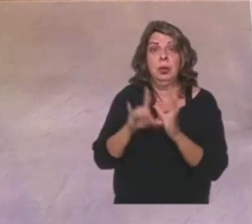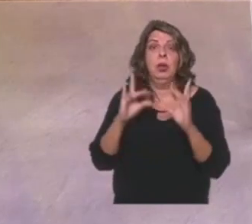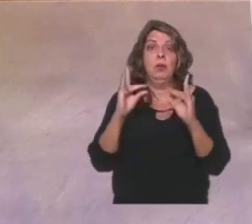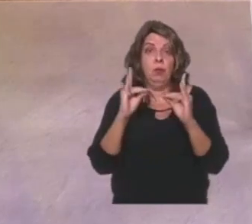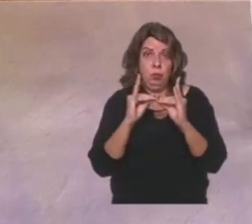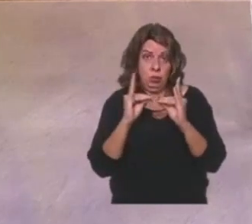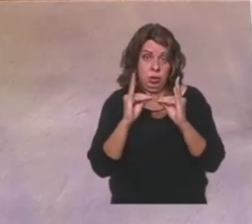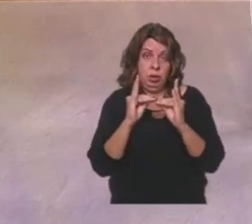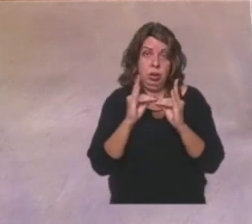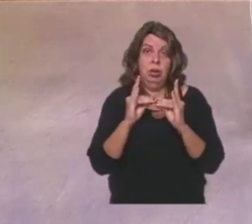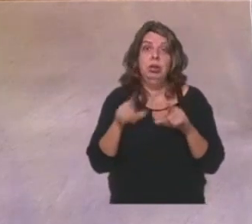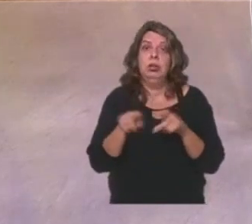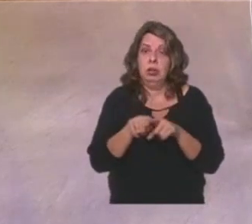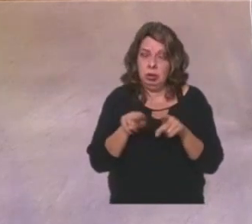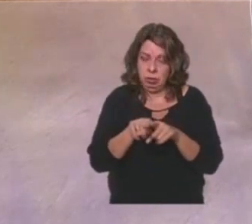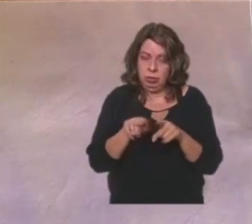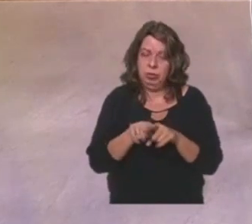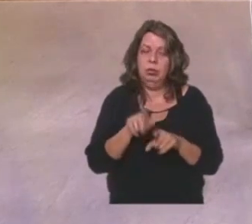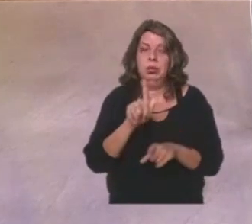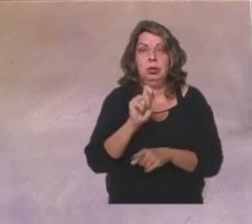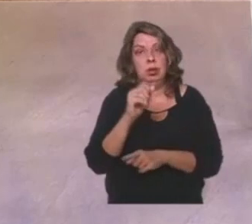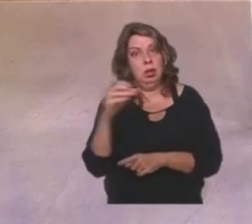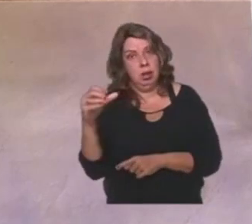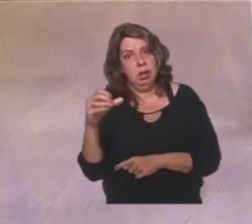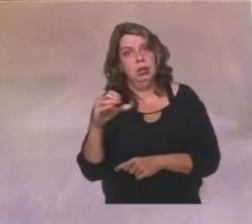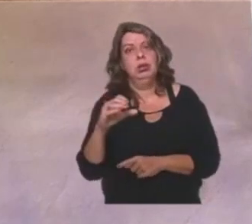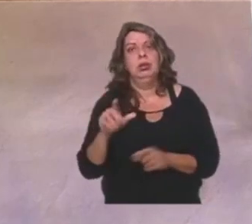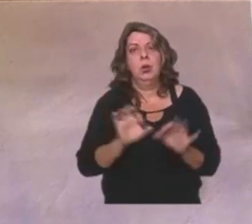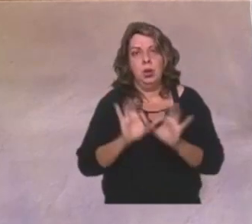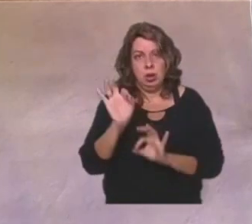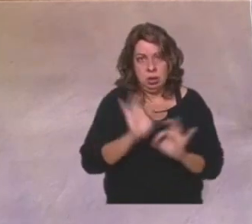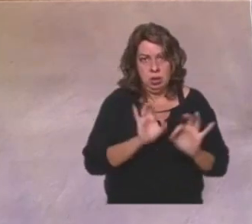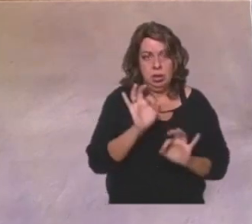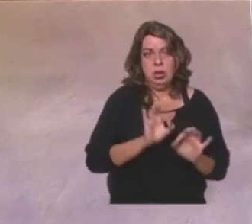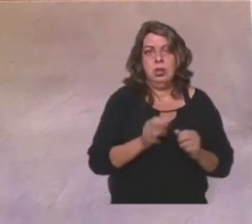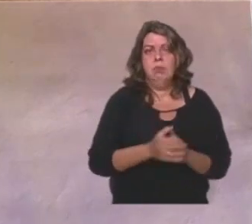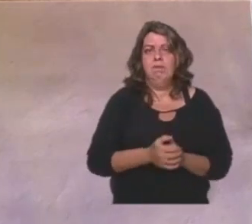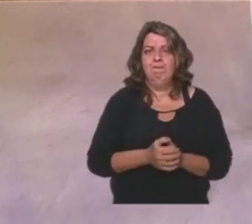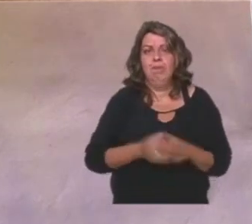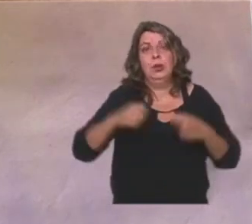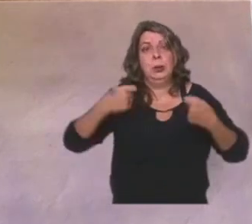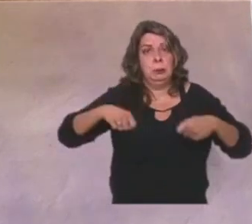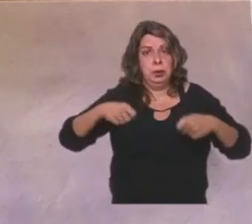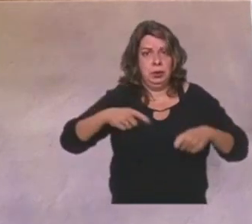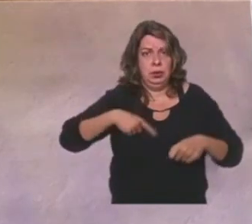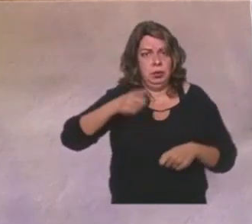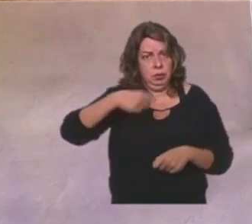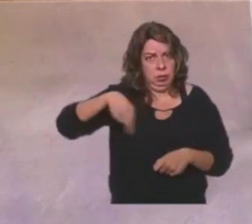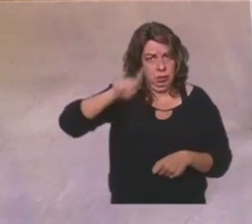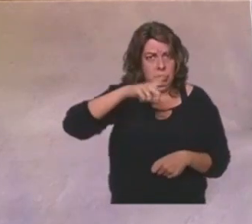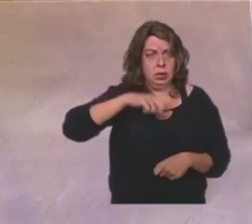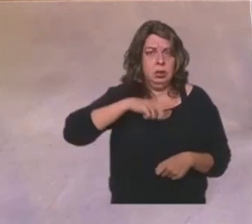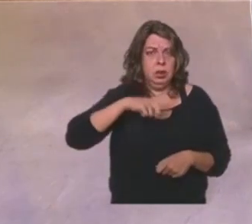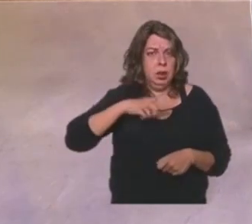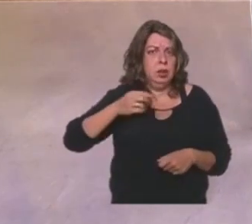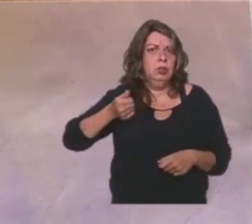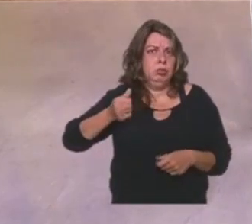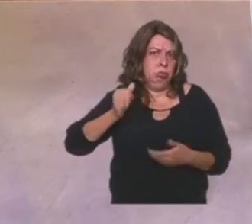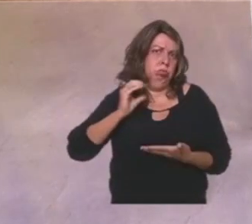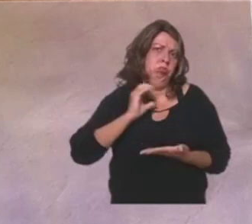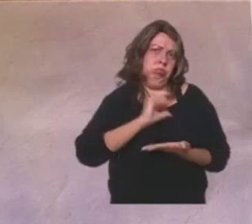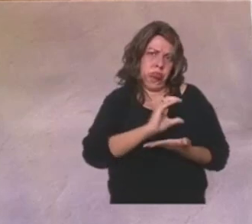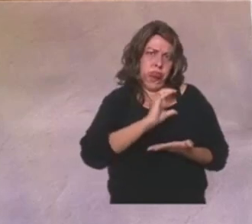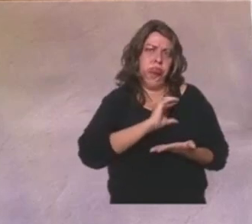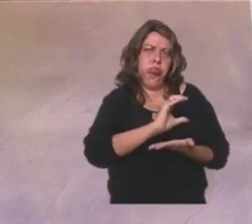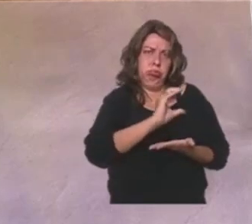é cuidado por conta aí do GAC. Então, tudo isso é necessário que você tenha aí uma ajuda, né,